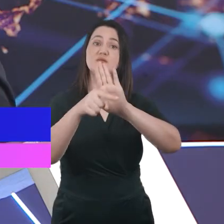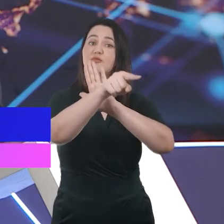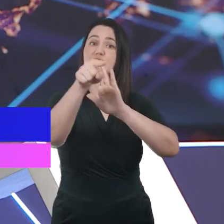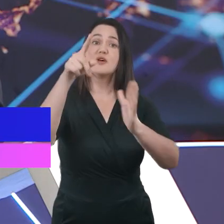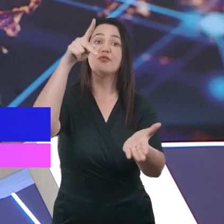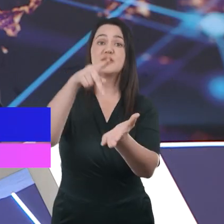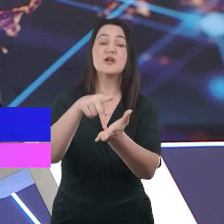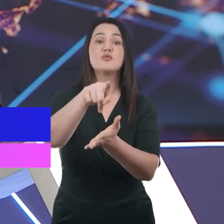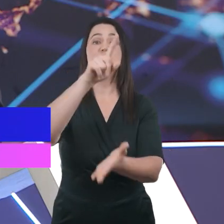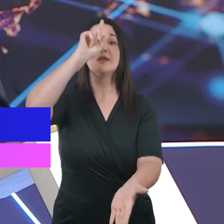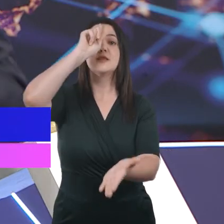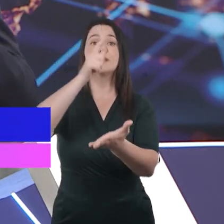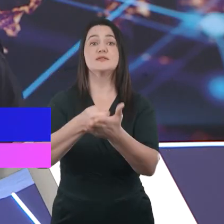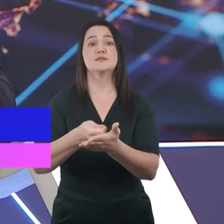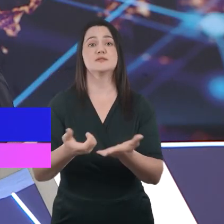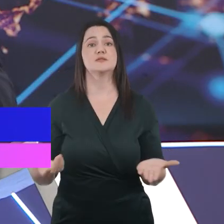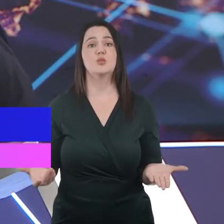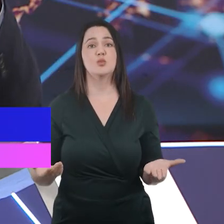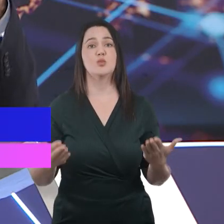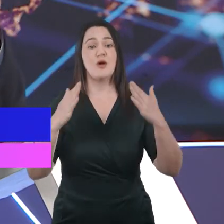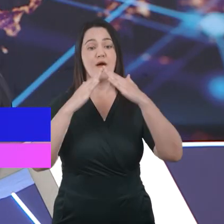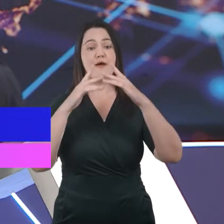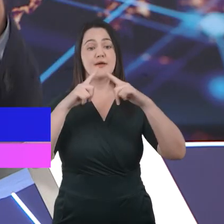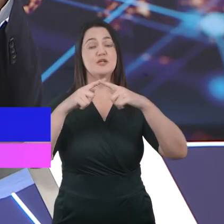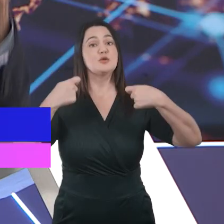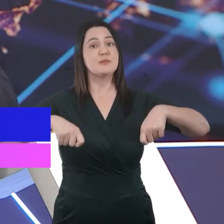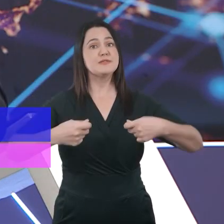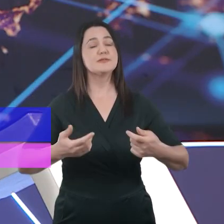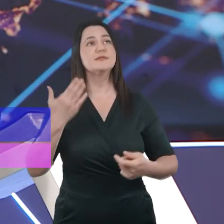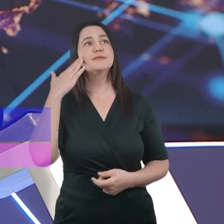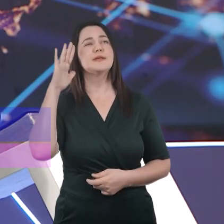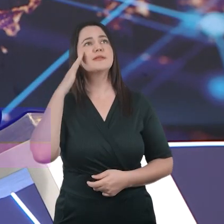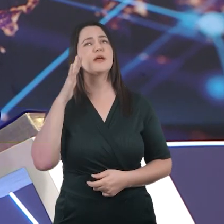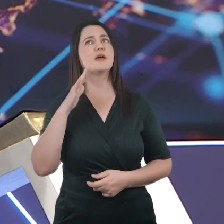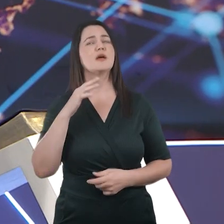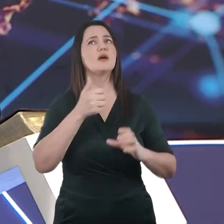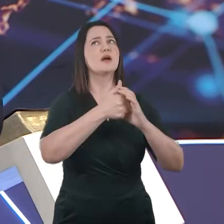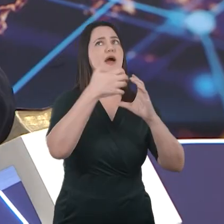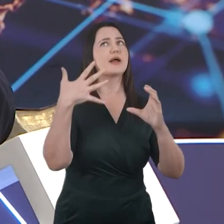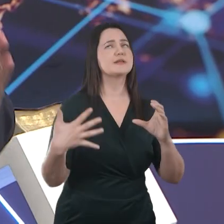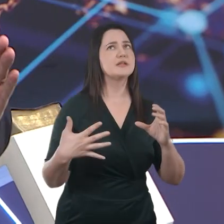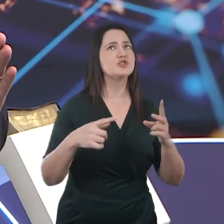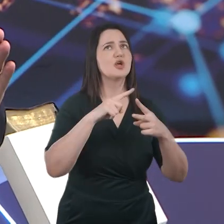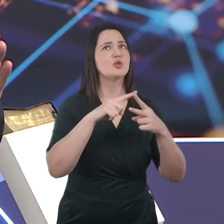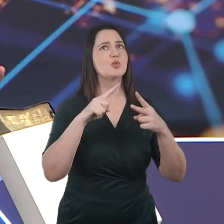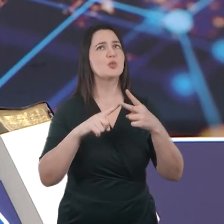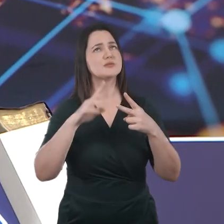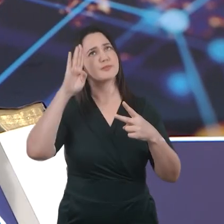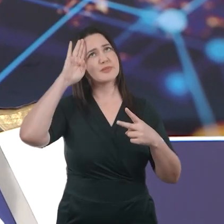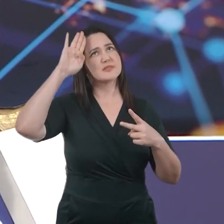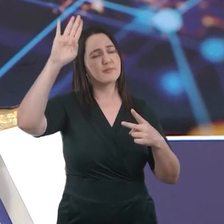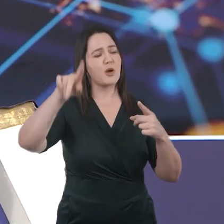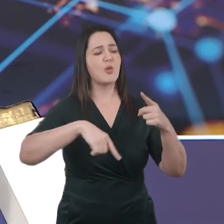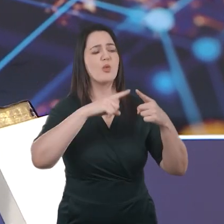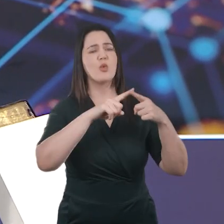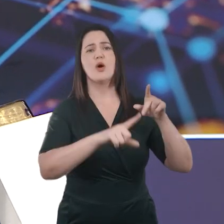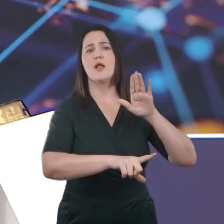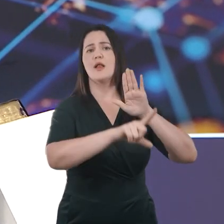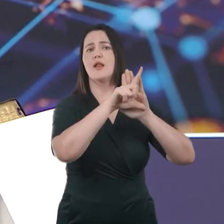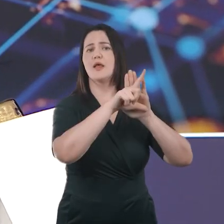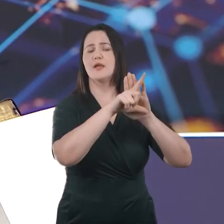você tome uma decisão. A igreja tem que ter essas características. Prezar pela lei de Deus e manter